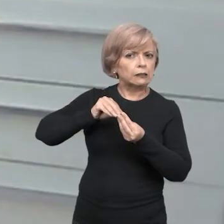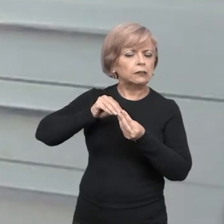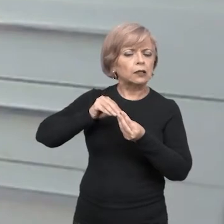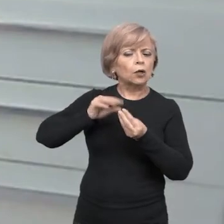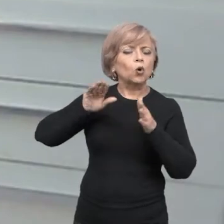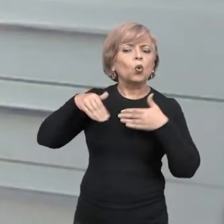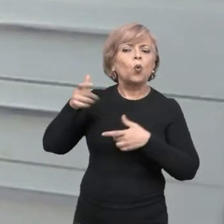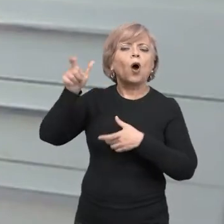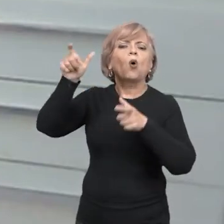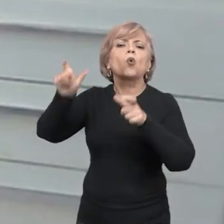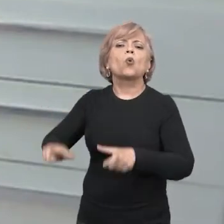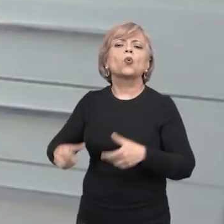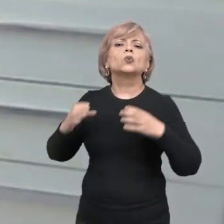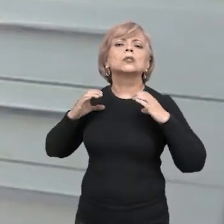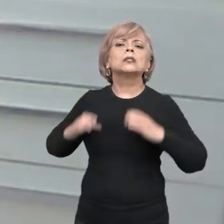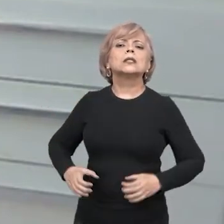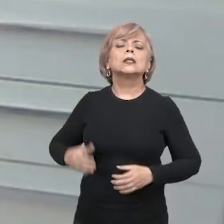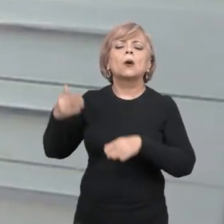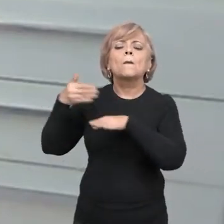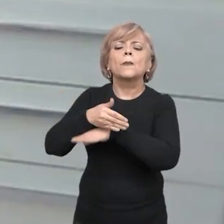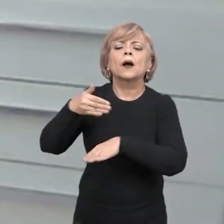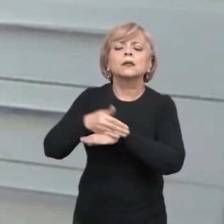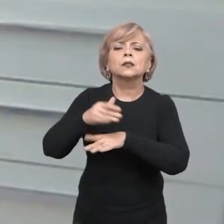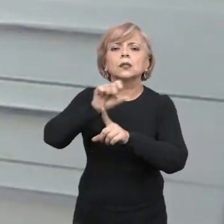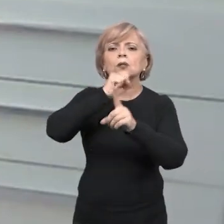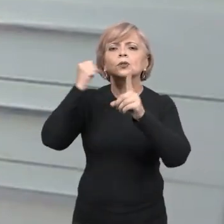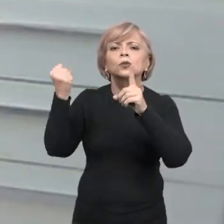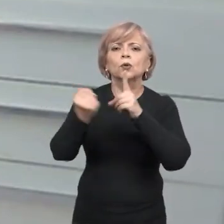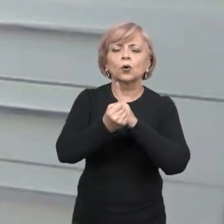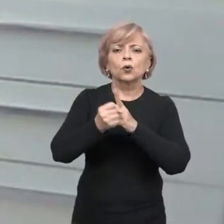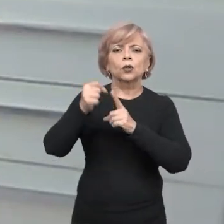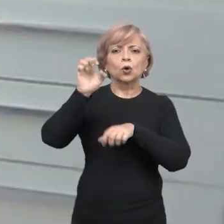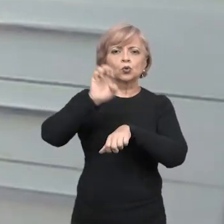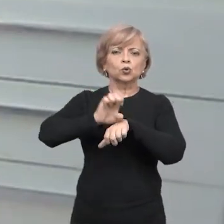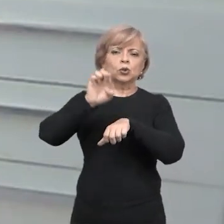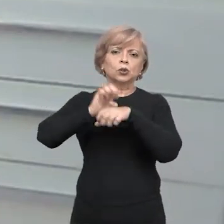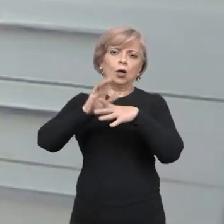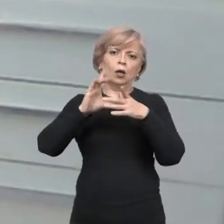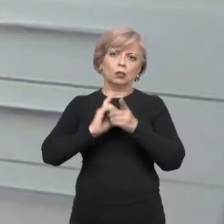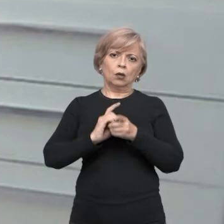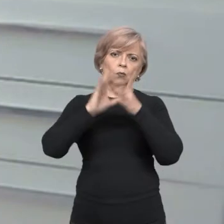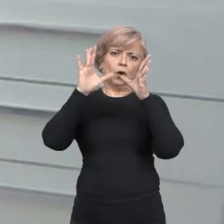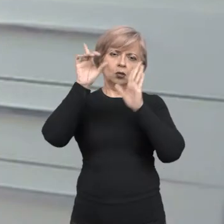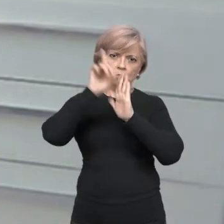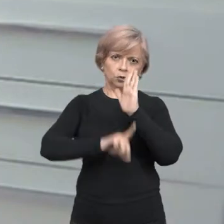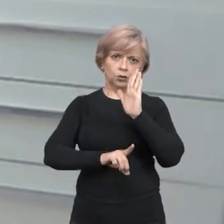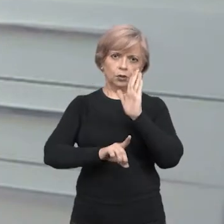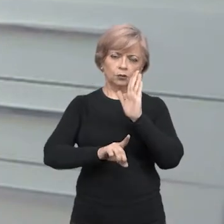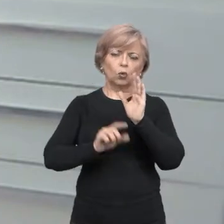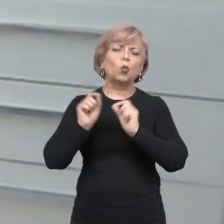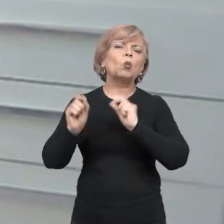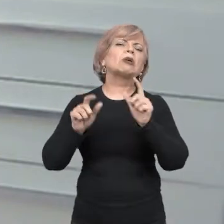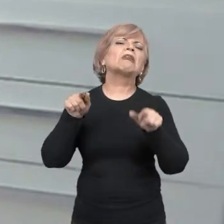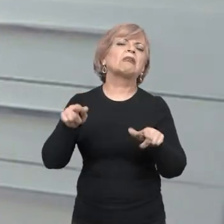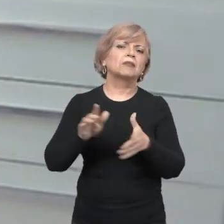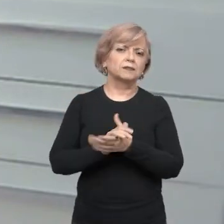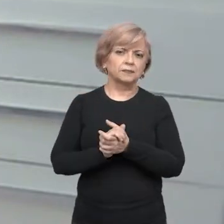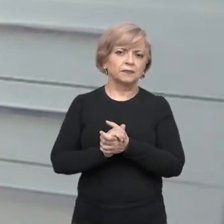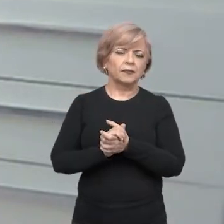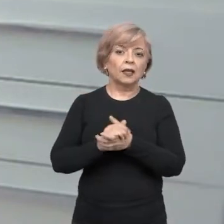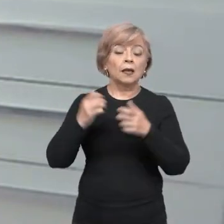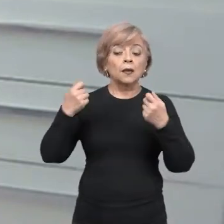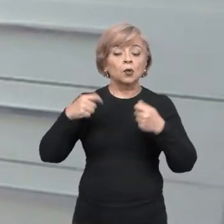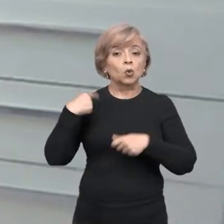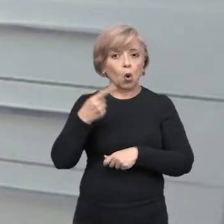participação dele atuação dele numa sociedade de um estado democrático de direito nós ouvimos